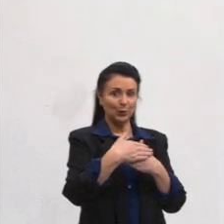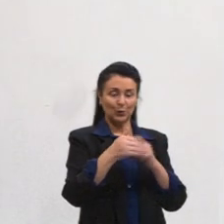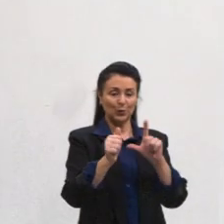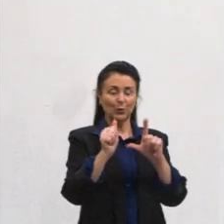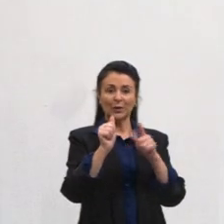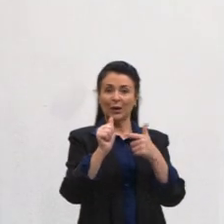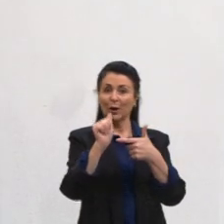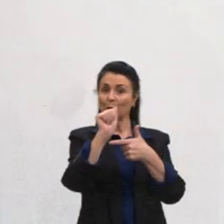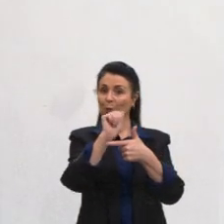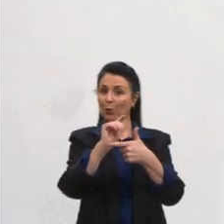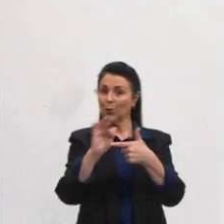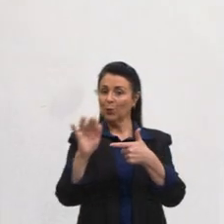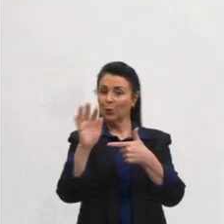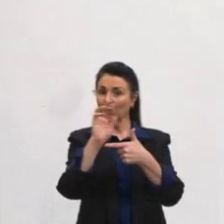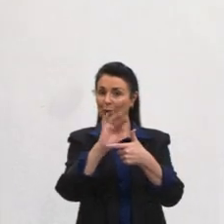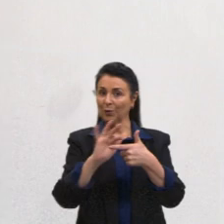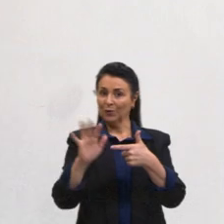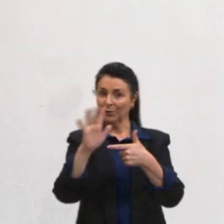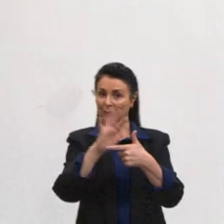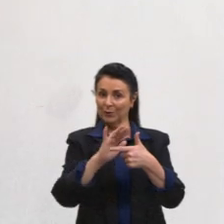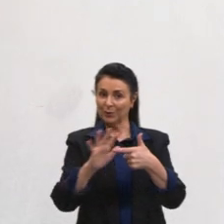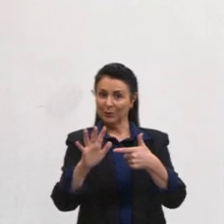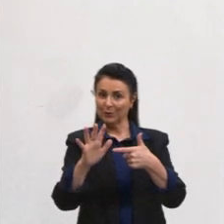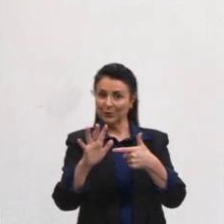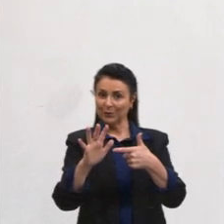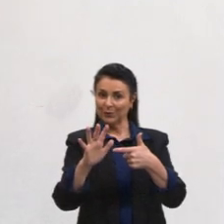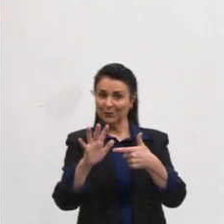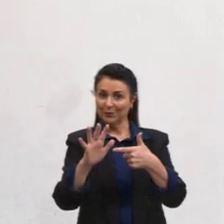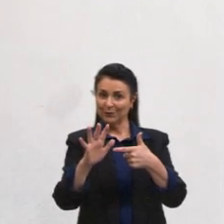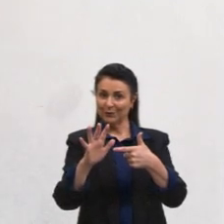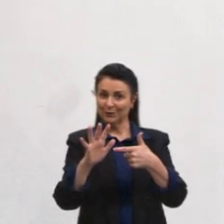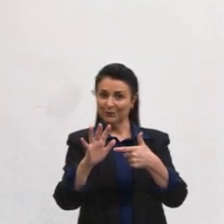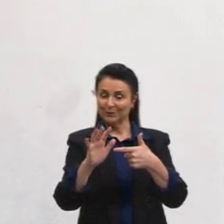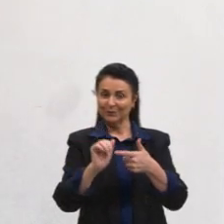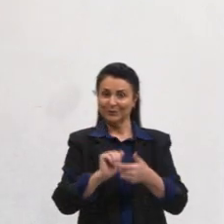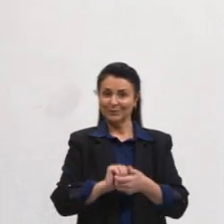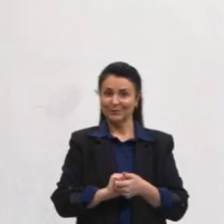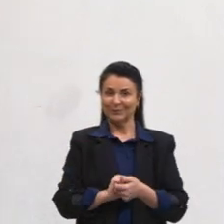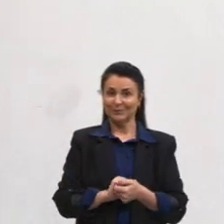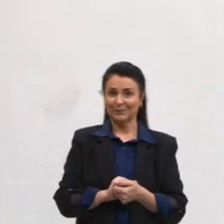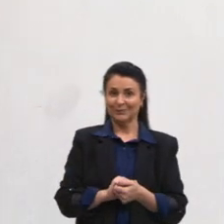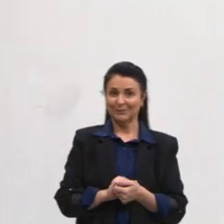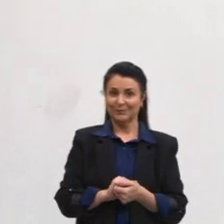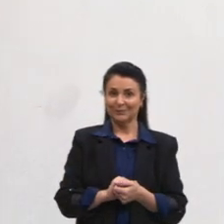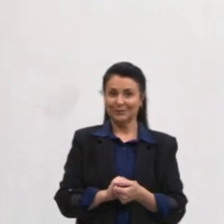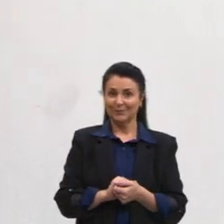vou colocar de uma forma mais simplificada Todo o alfabeto e